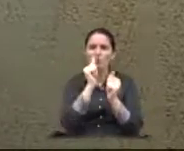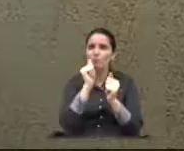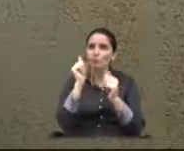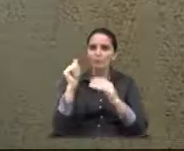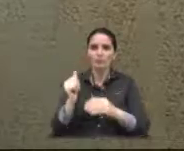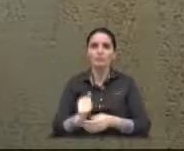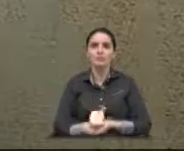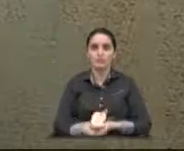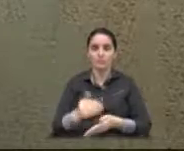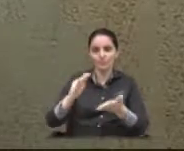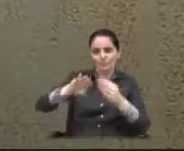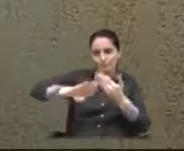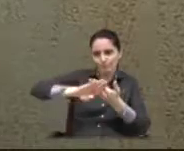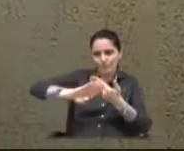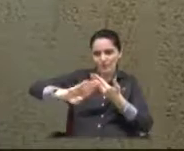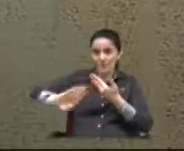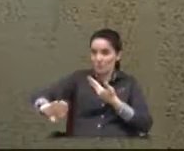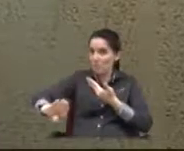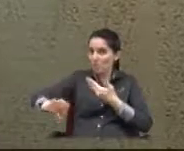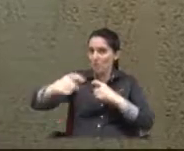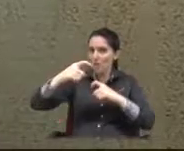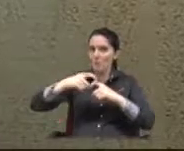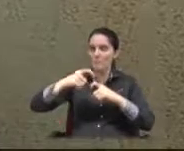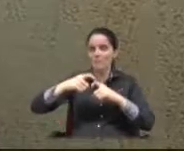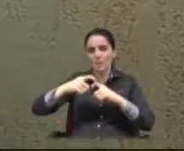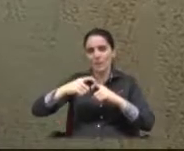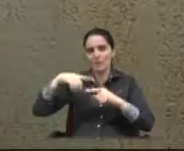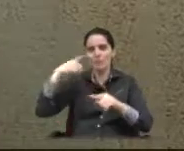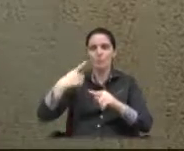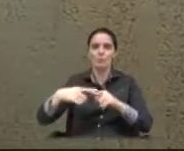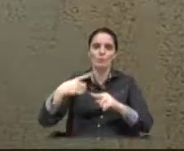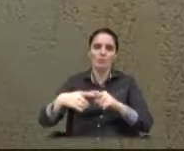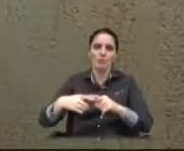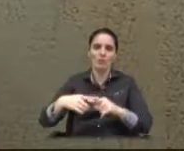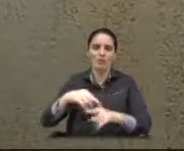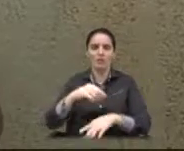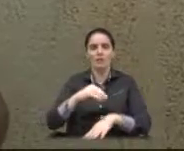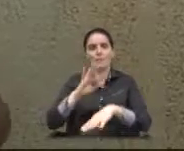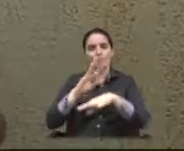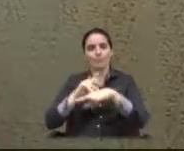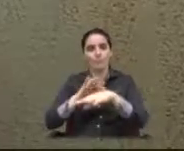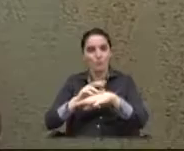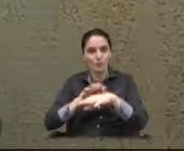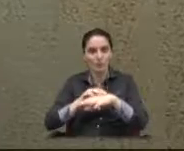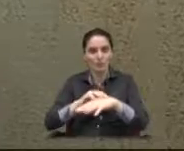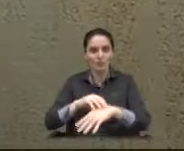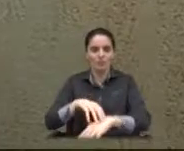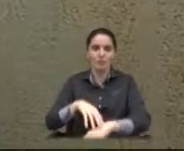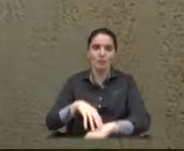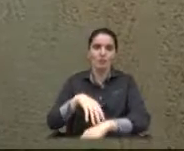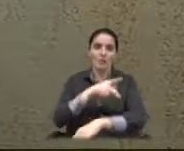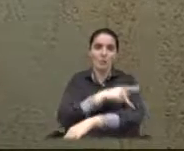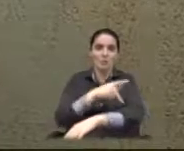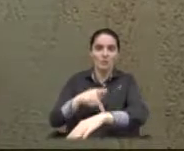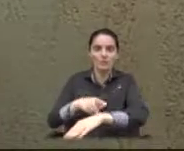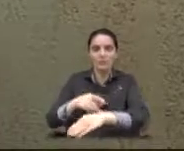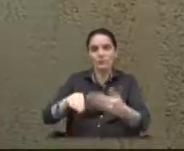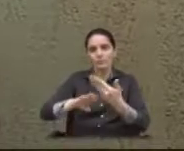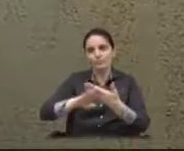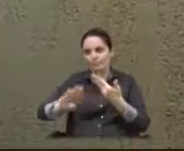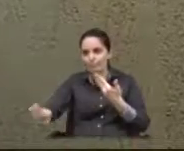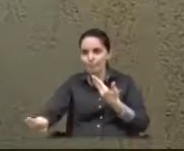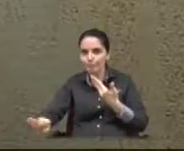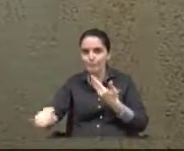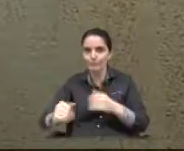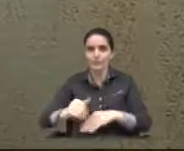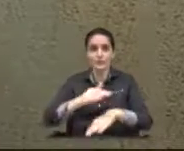maior número de licença médica é o professor. O que que acaba acontecendo com isso? O professor vai lá, ele tira uma licença médica, é